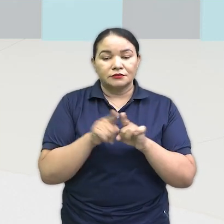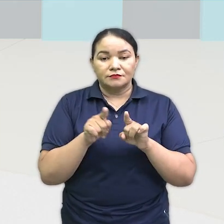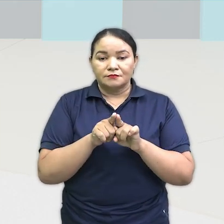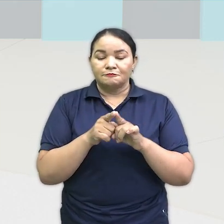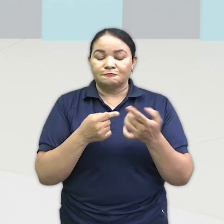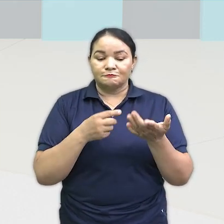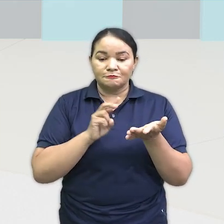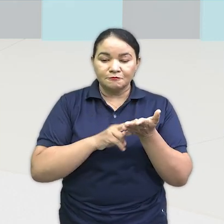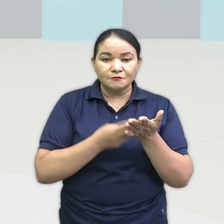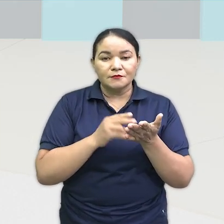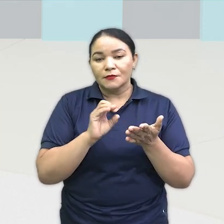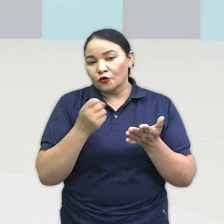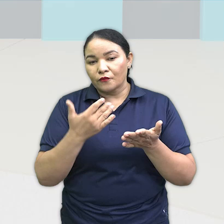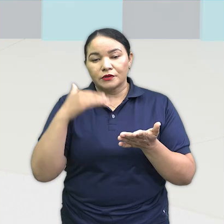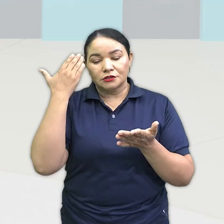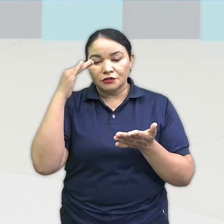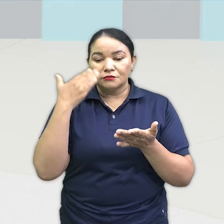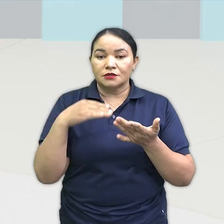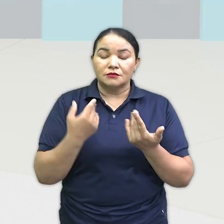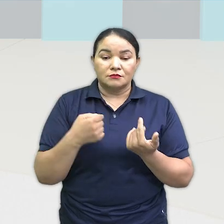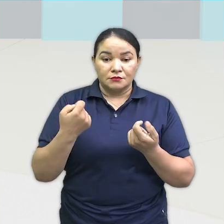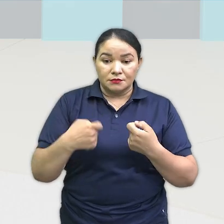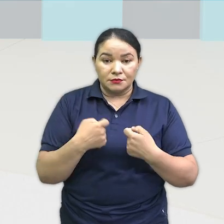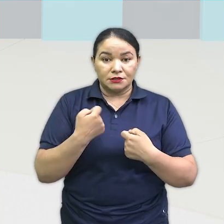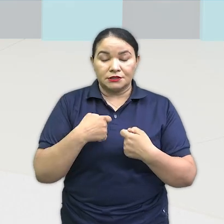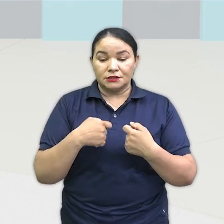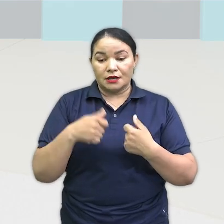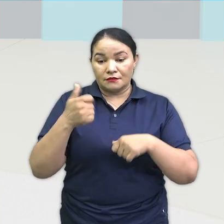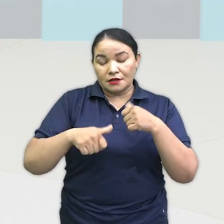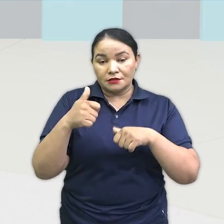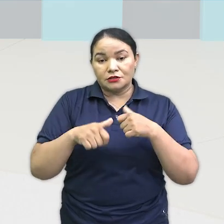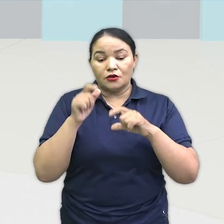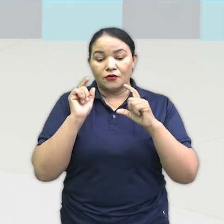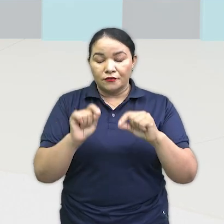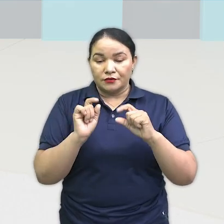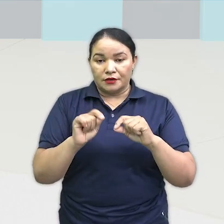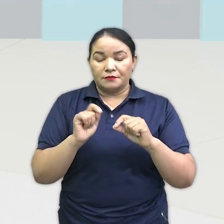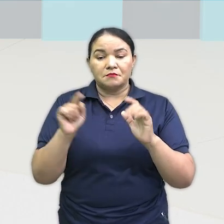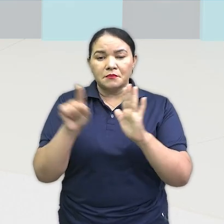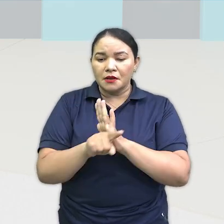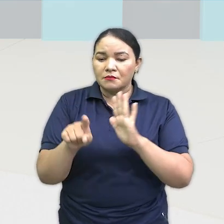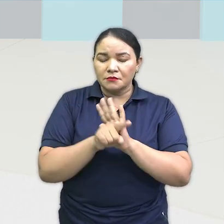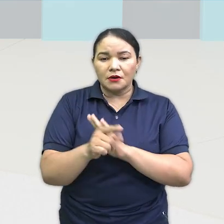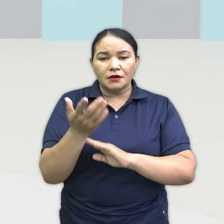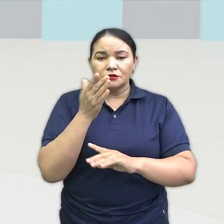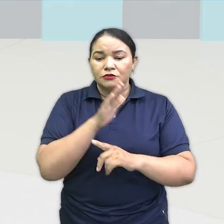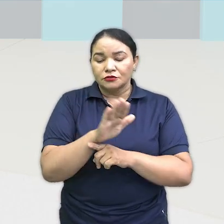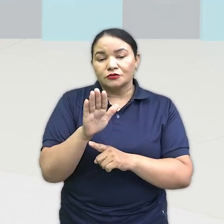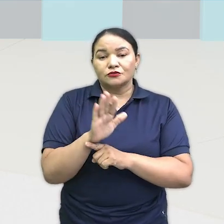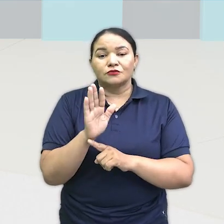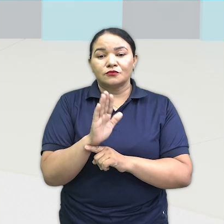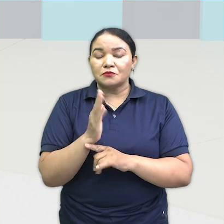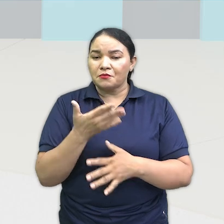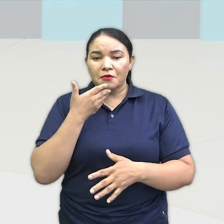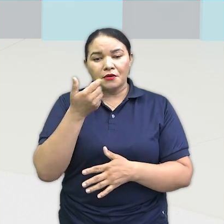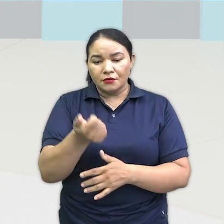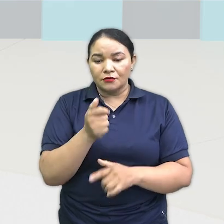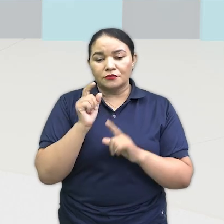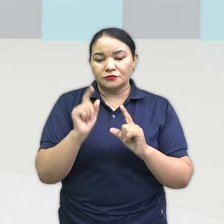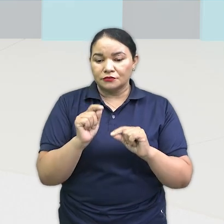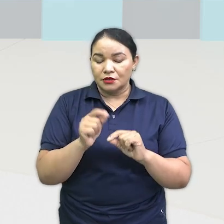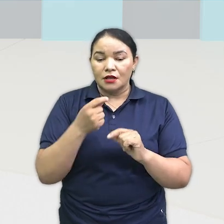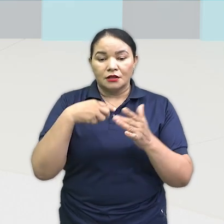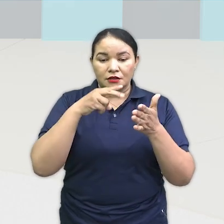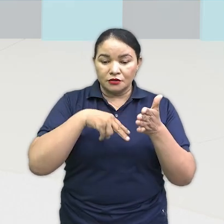texto, nós temos que ter em mente algumas perguntas que vão nos ajudar a otimizar esse processo aí de leitura e